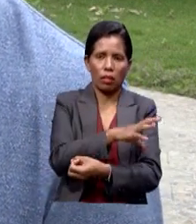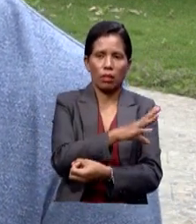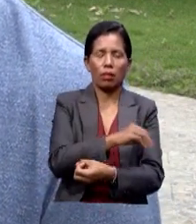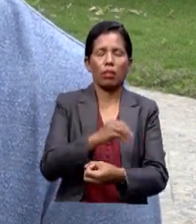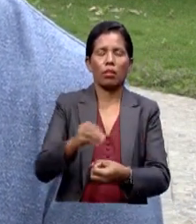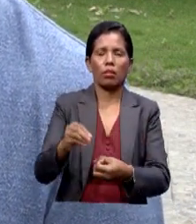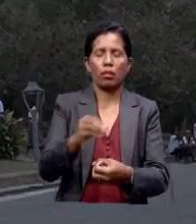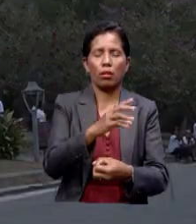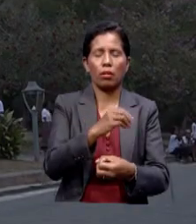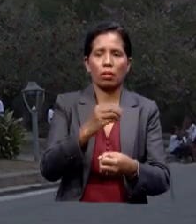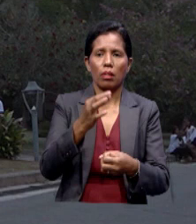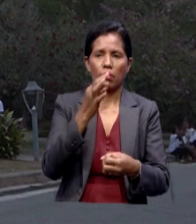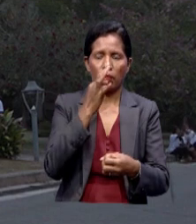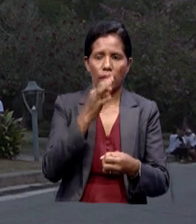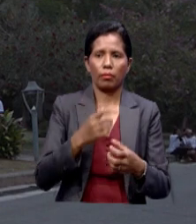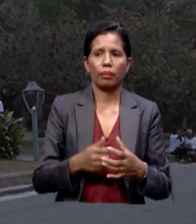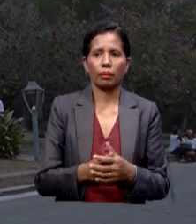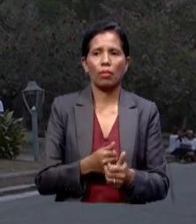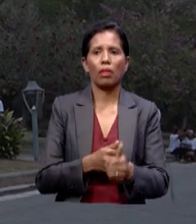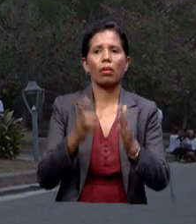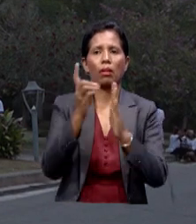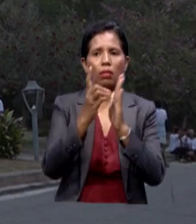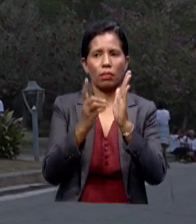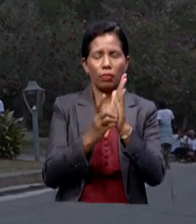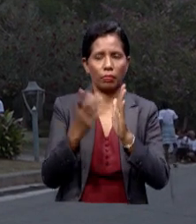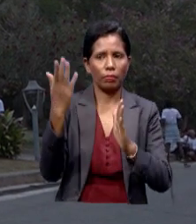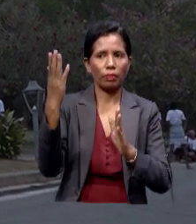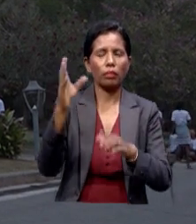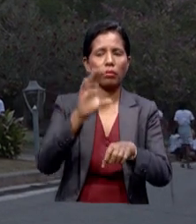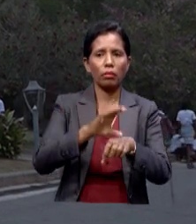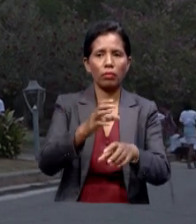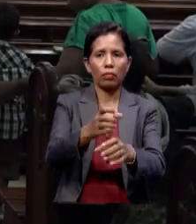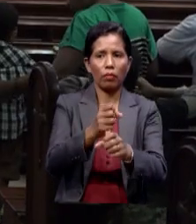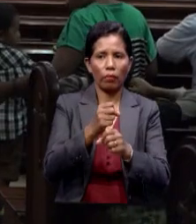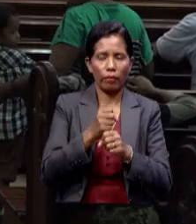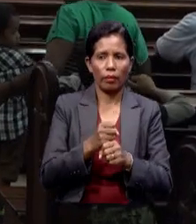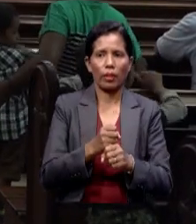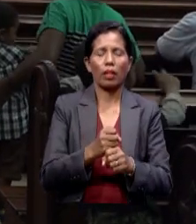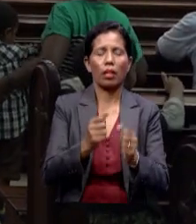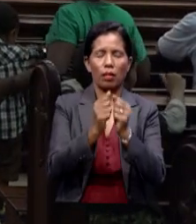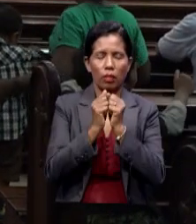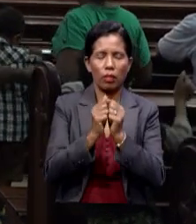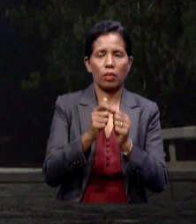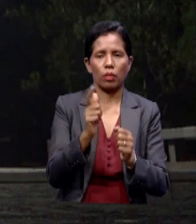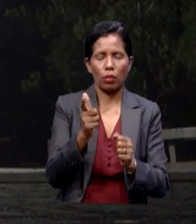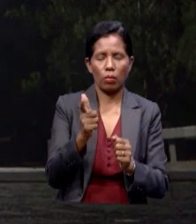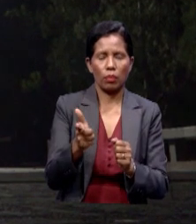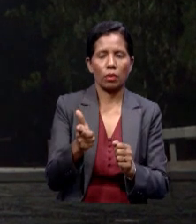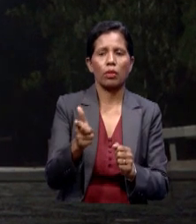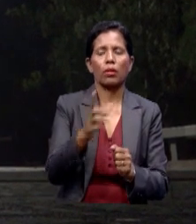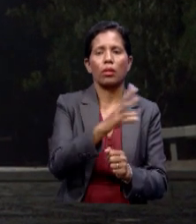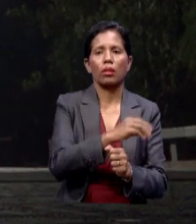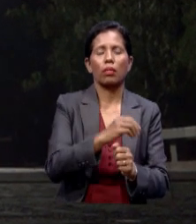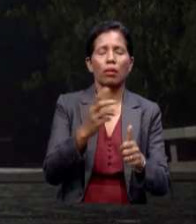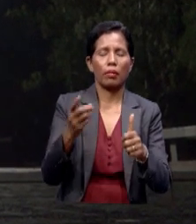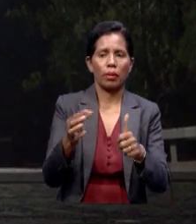comunhão. Tirdados sarane sirene be atu simu sacramento batismo ne hamutuk ruanulu resin